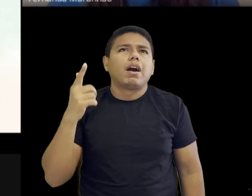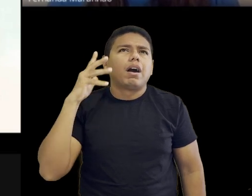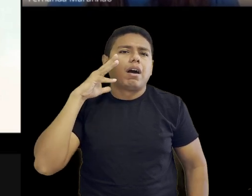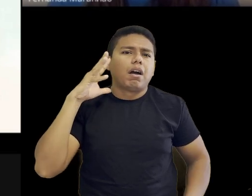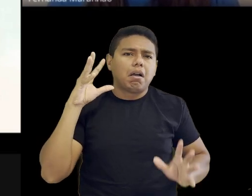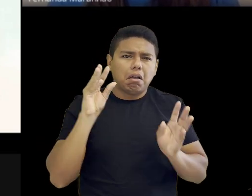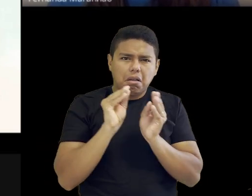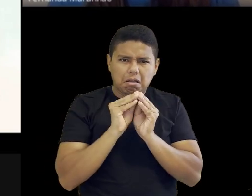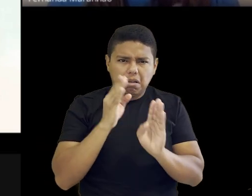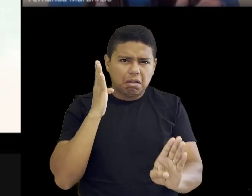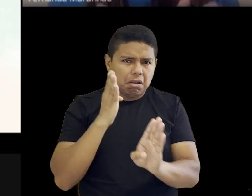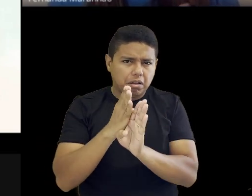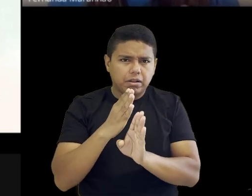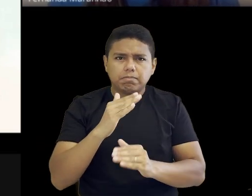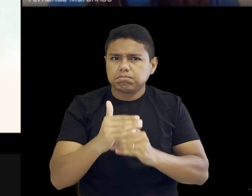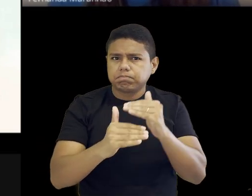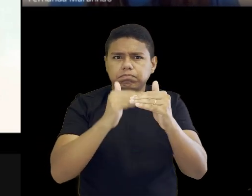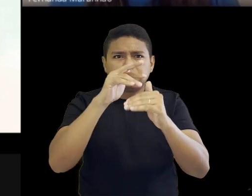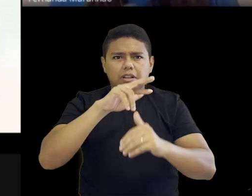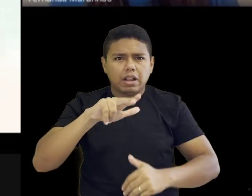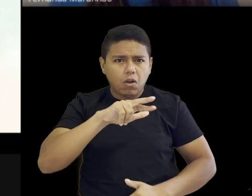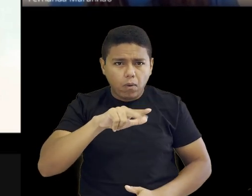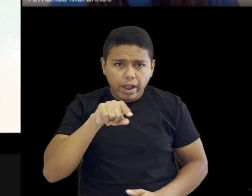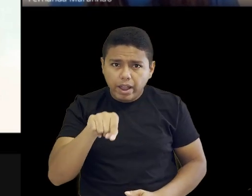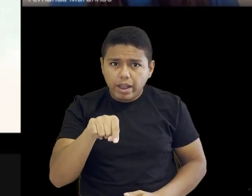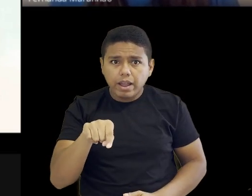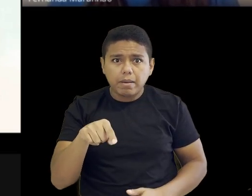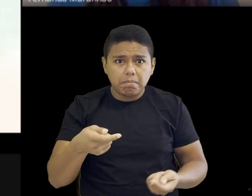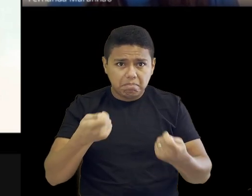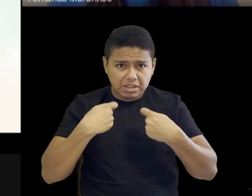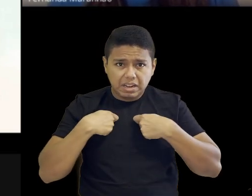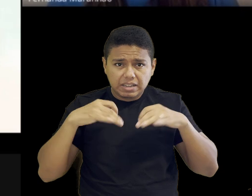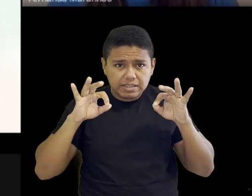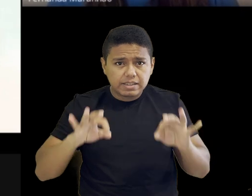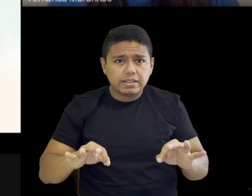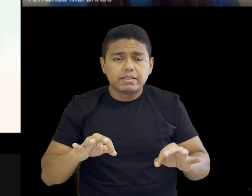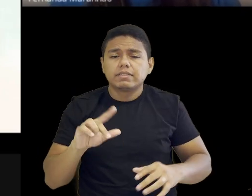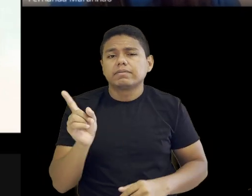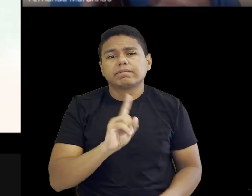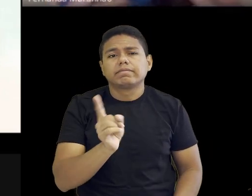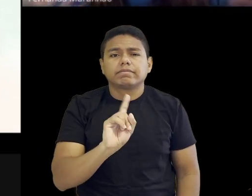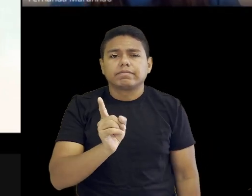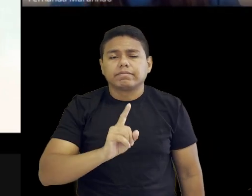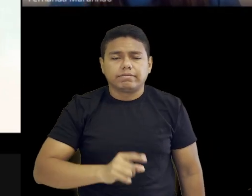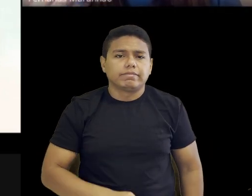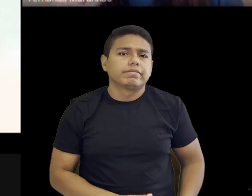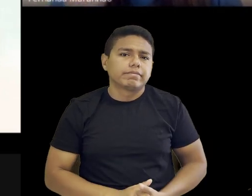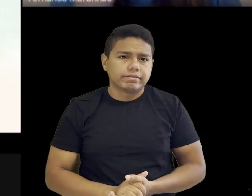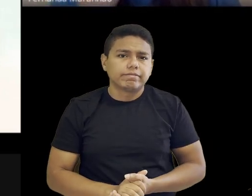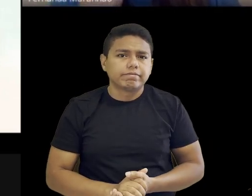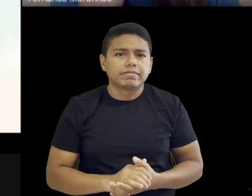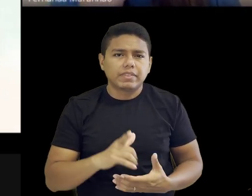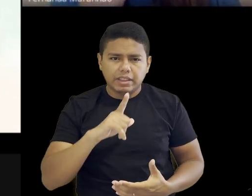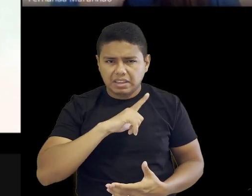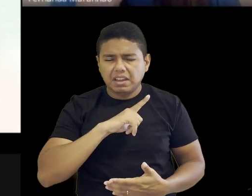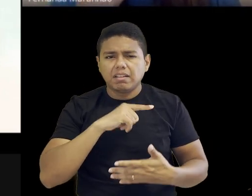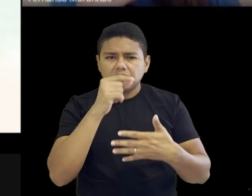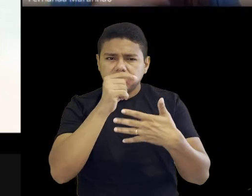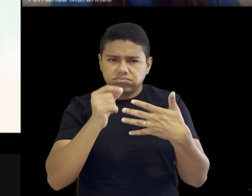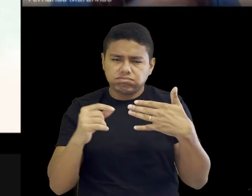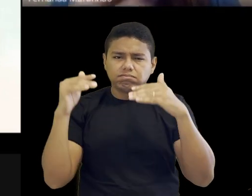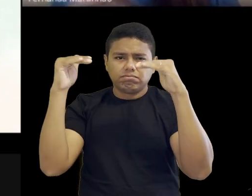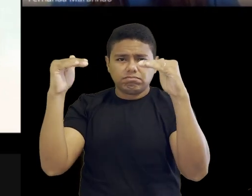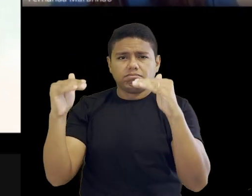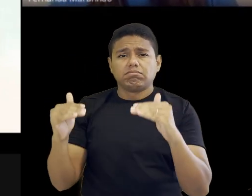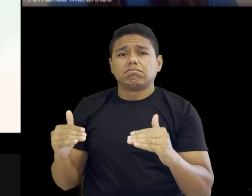isoladamente não permite o diagnóstico de gestação não evolutiva ou abortamento retido, como também é conhecida.